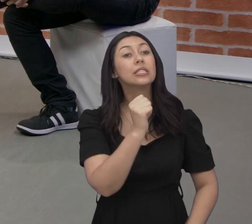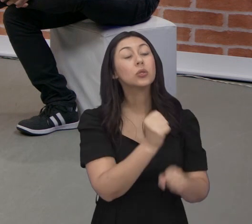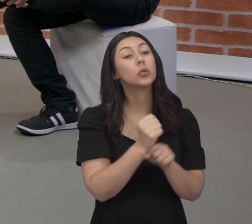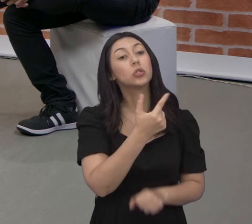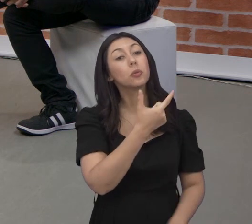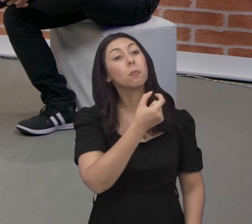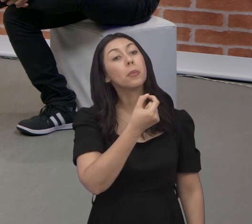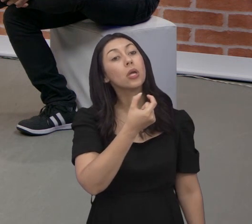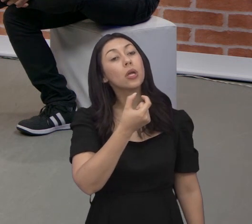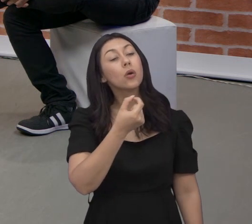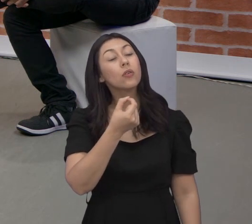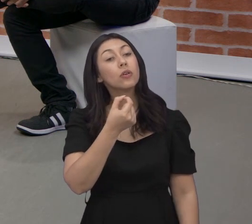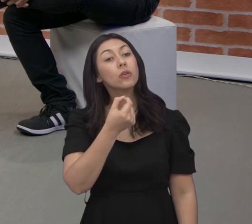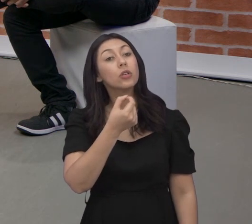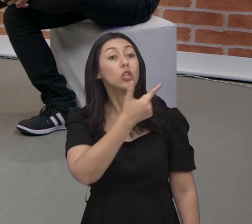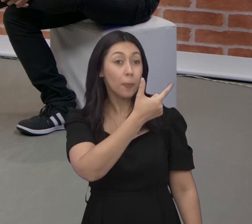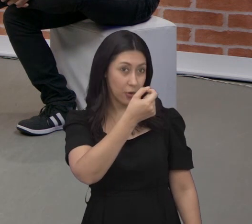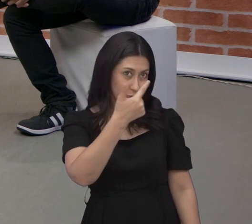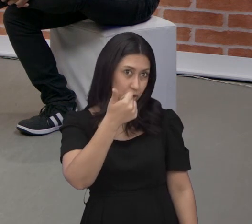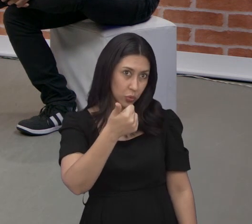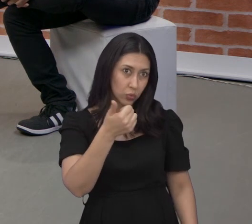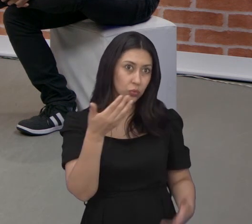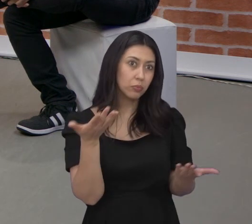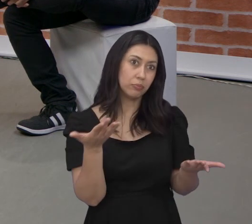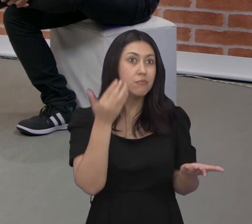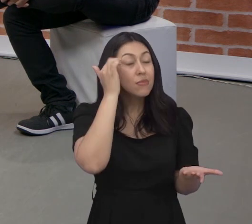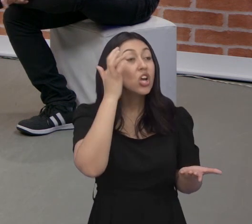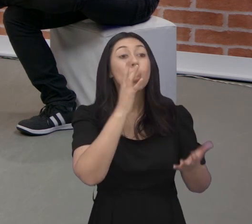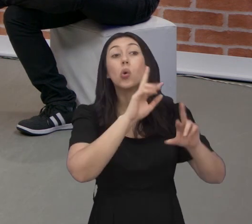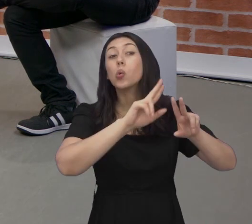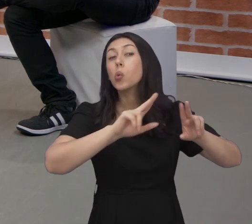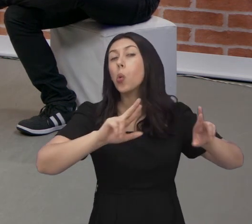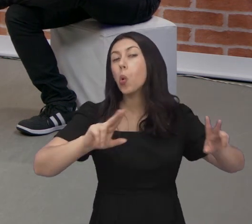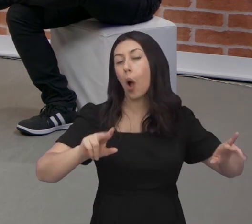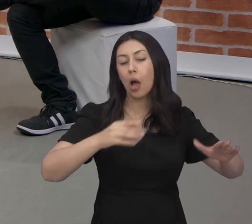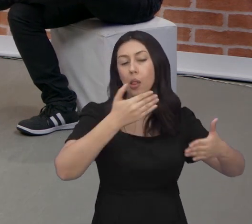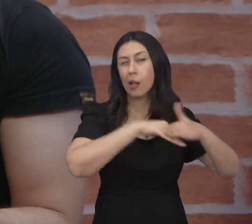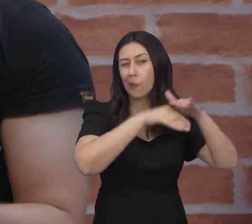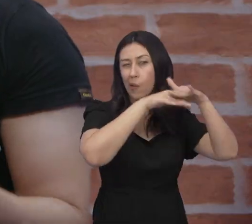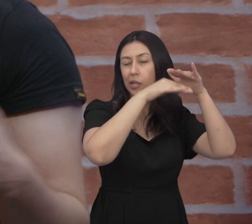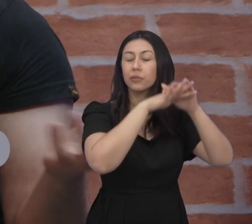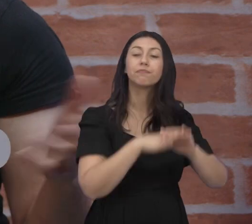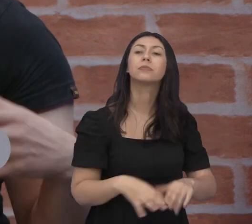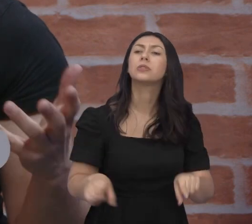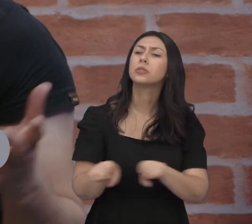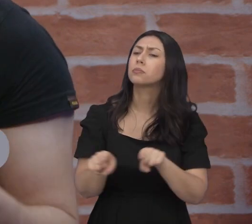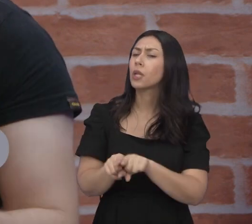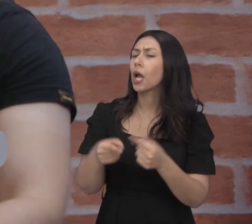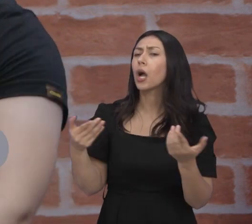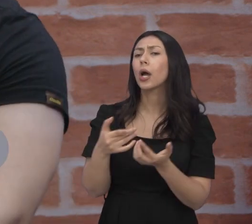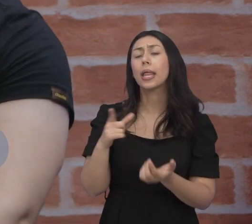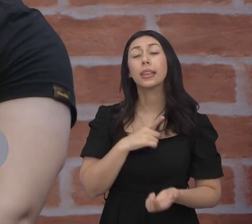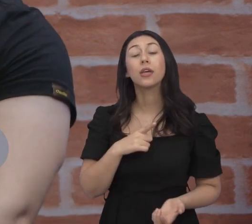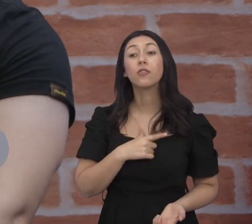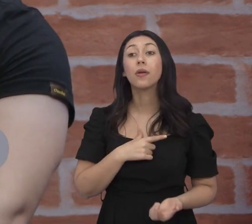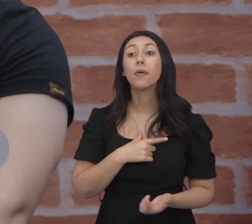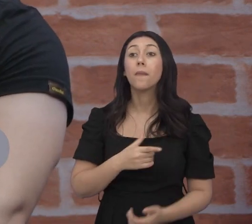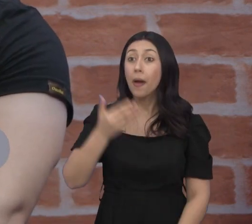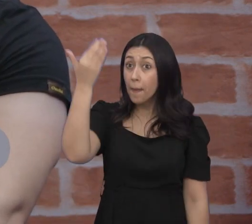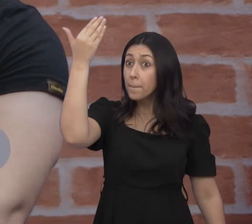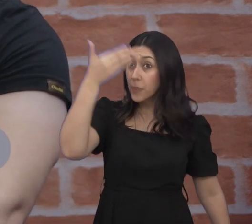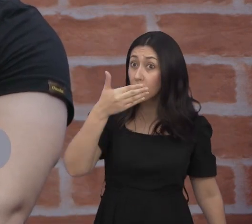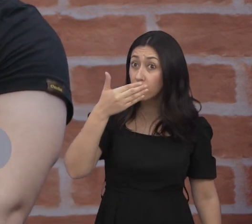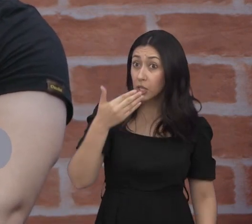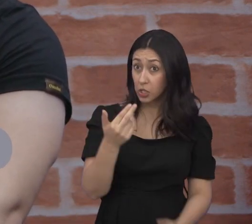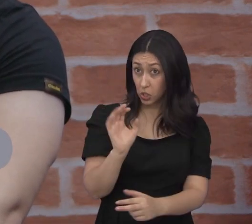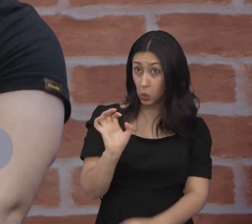liberou. Imagine quantos documentos não tem já guardado, né? E Quantos agora, vídeos desses? recentemente, né, algumas semanas, uns meses atrás, a gente teve a confirmação daquele